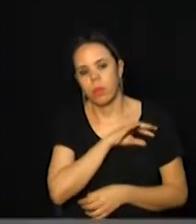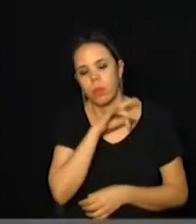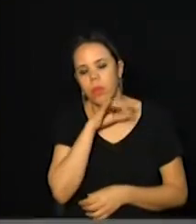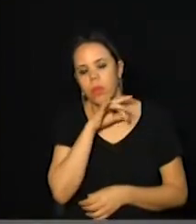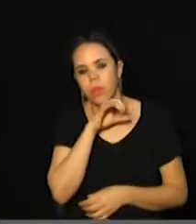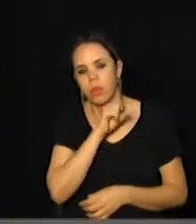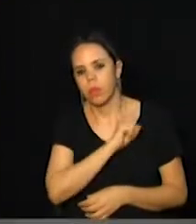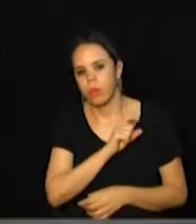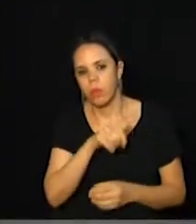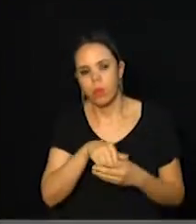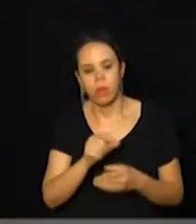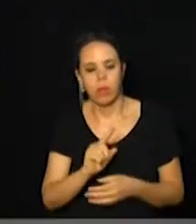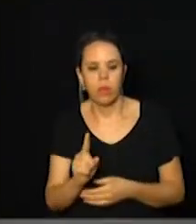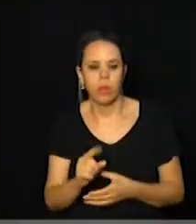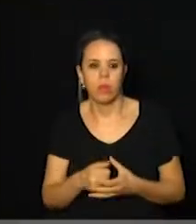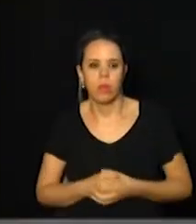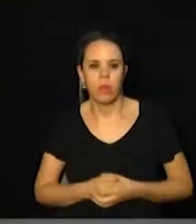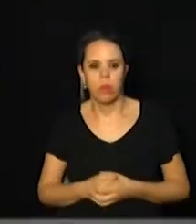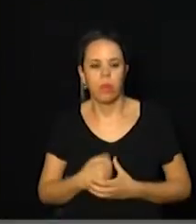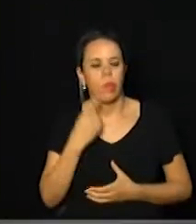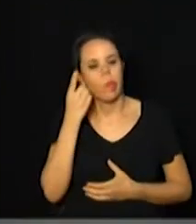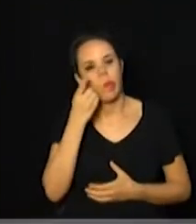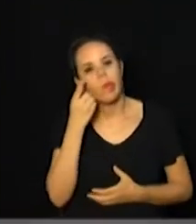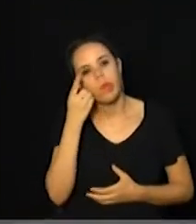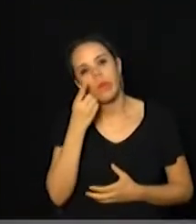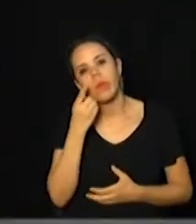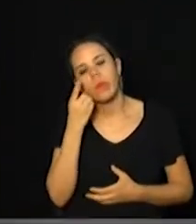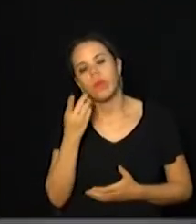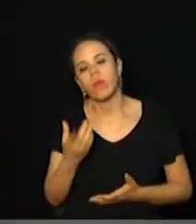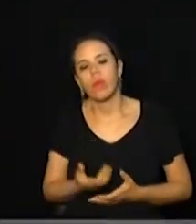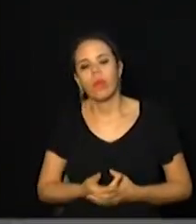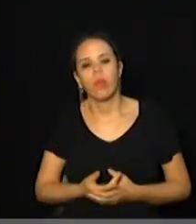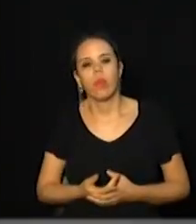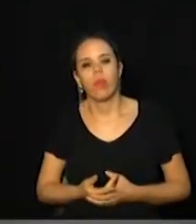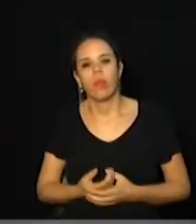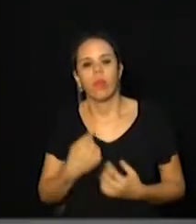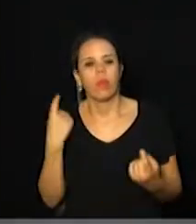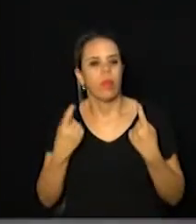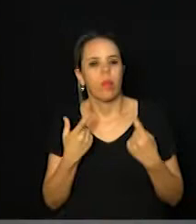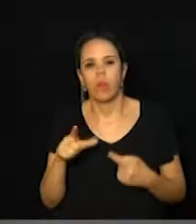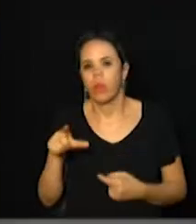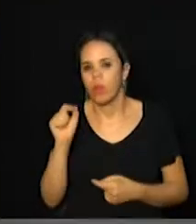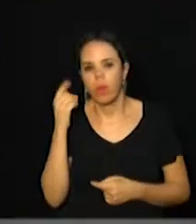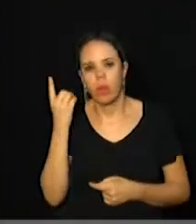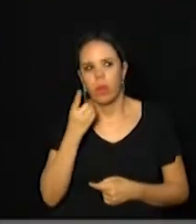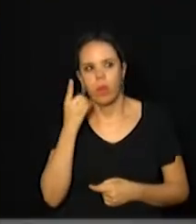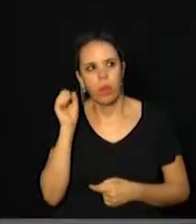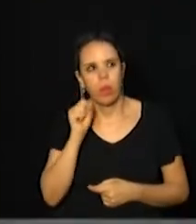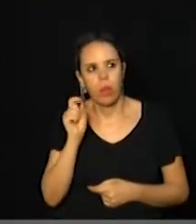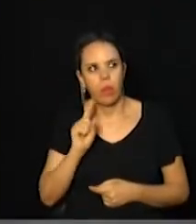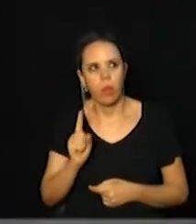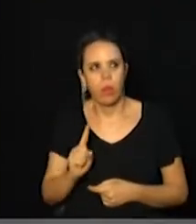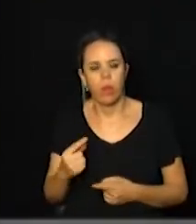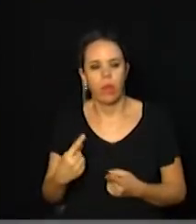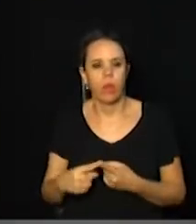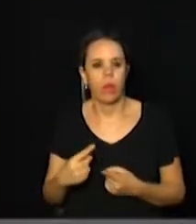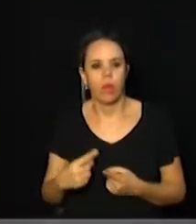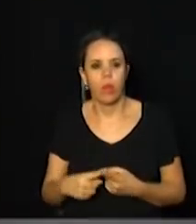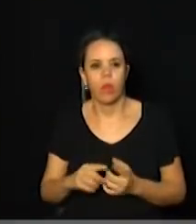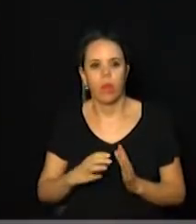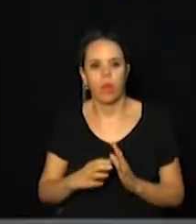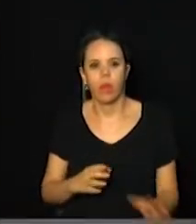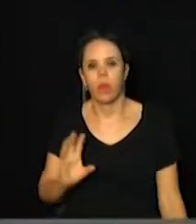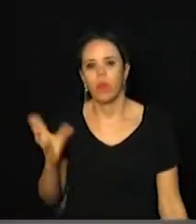é de não votar no Deputado não tem preocupação escolha um bom Deputado um bom Senador porque lá para o